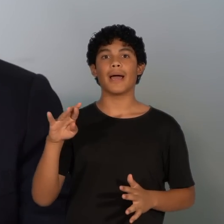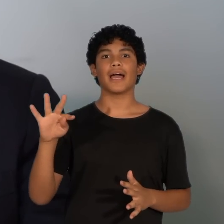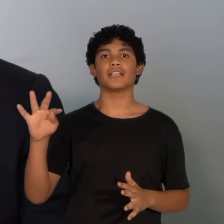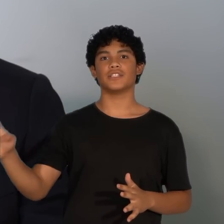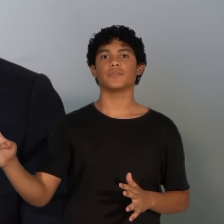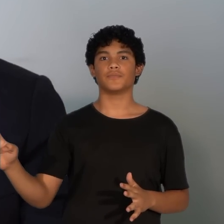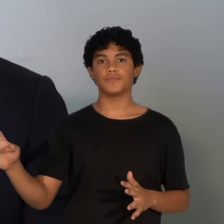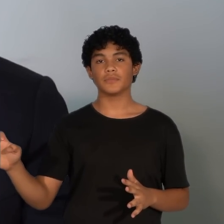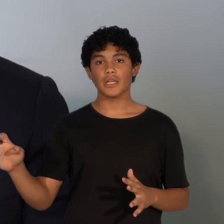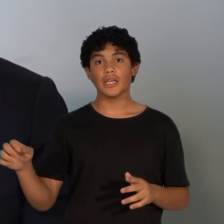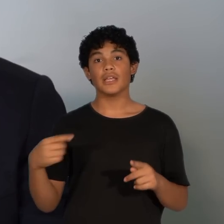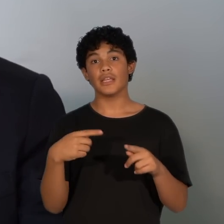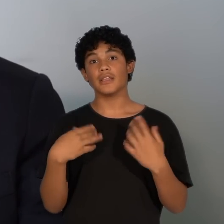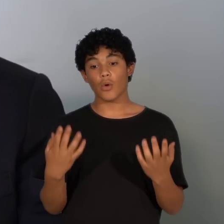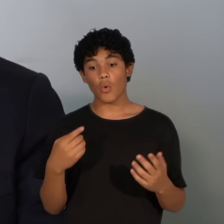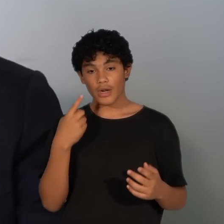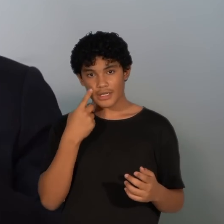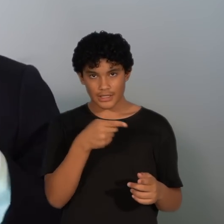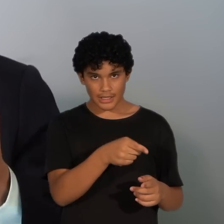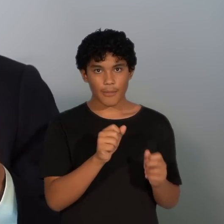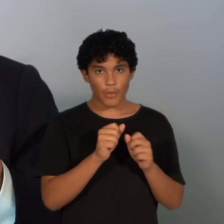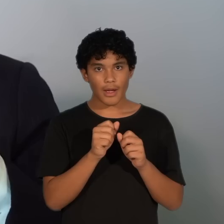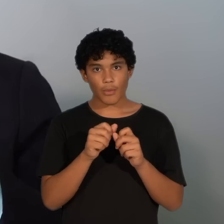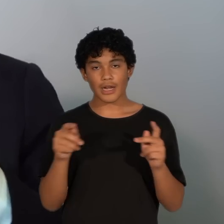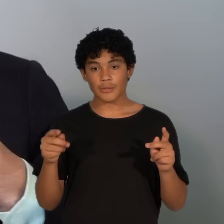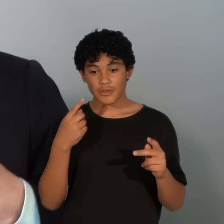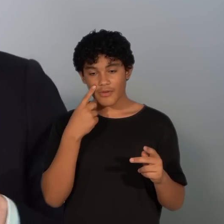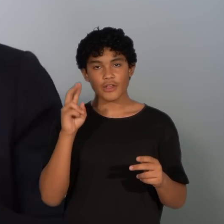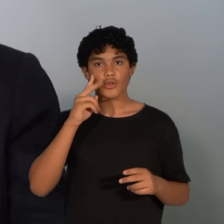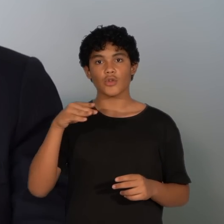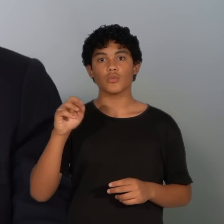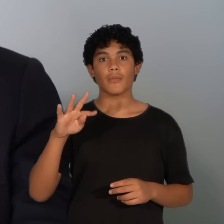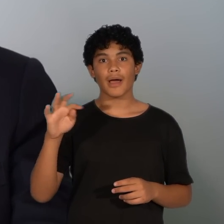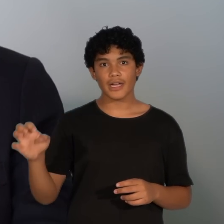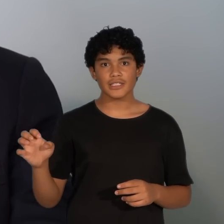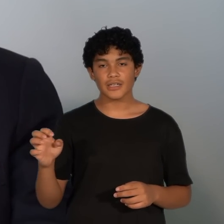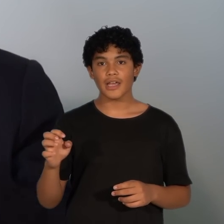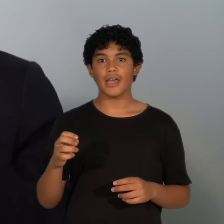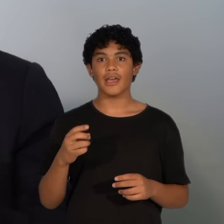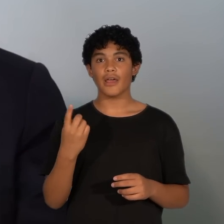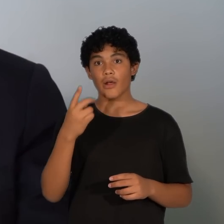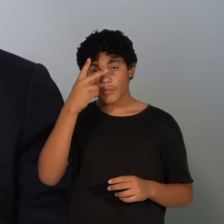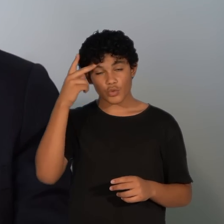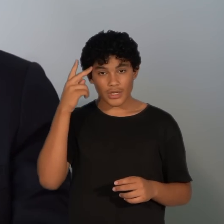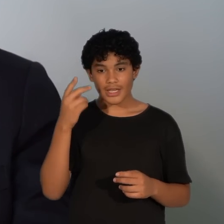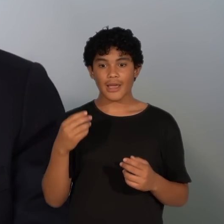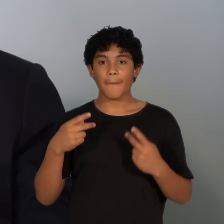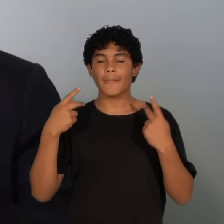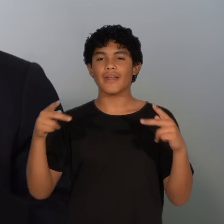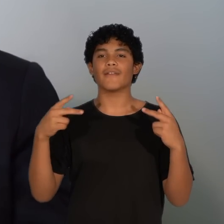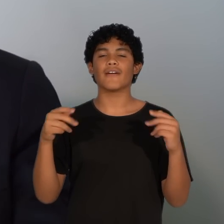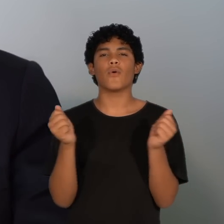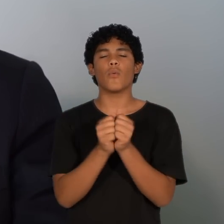gente vê a história dos mártires, a gente nota que realmente eles viviam aquilo, eles pregavam aquilo com amor,